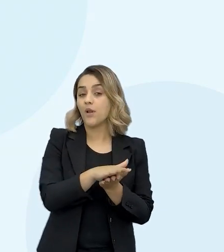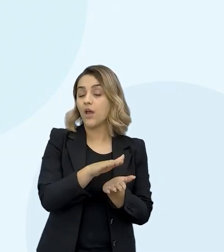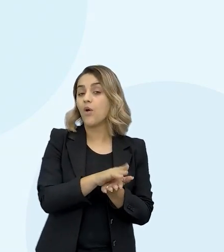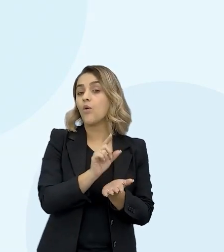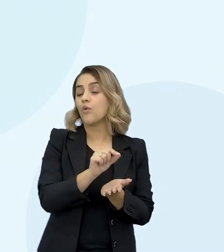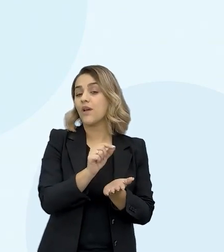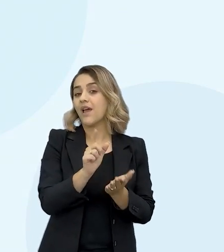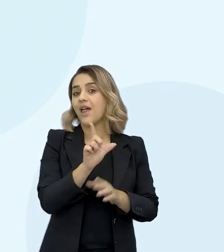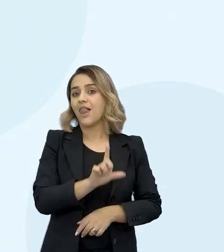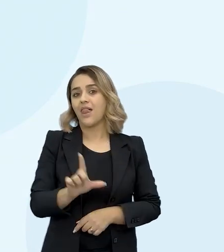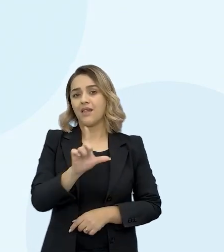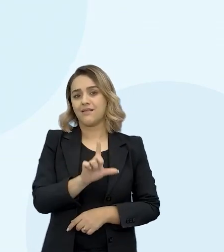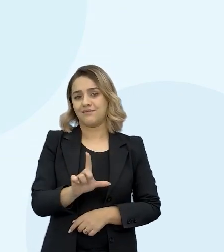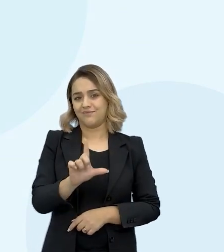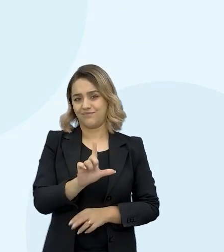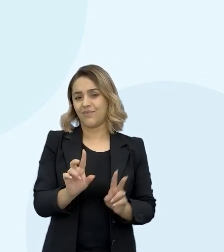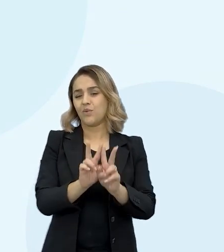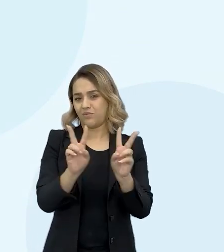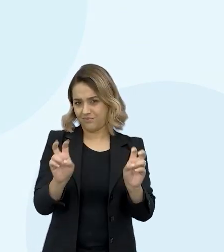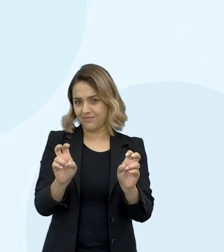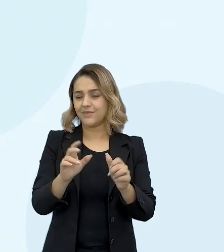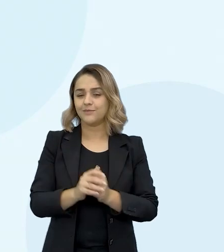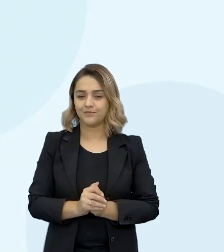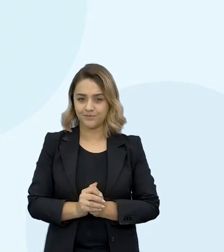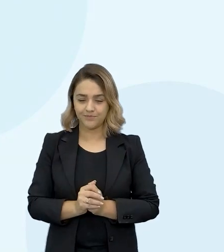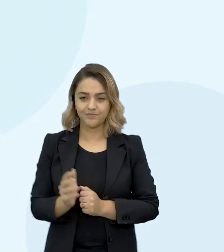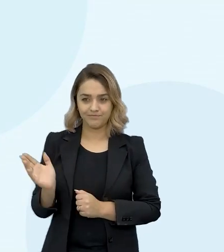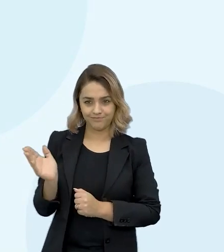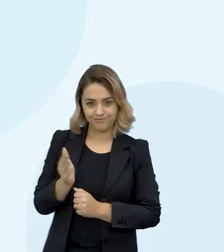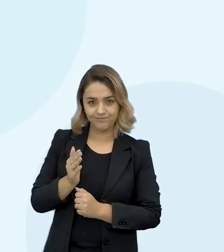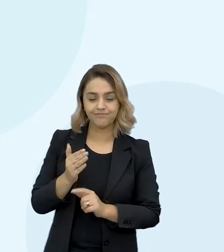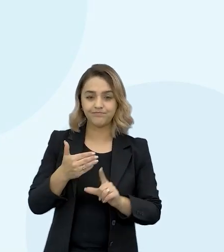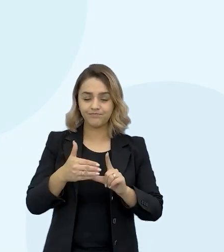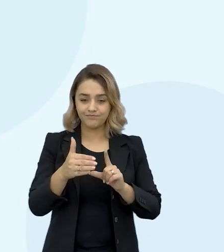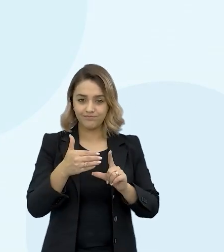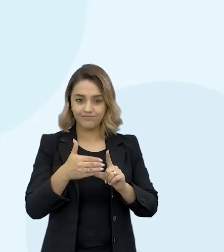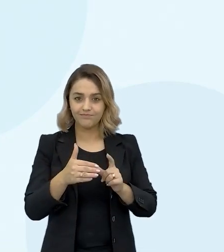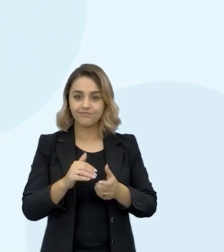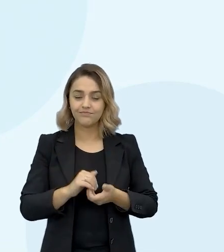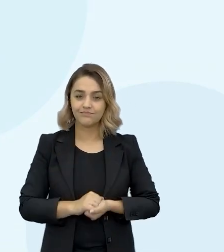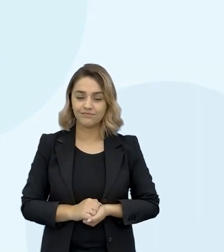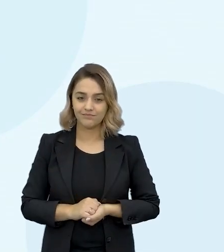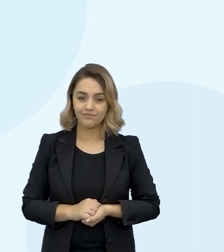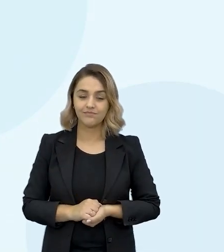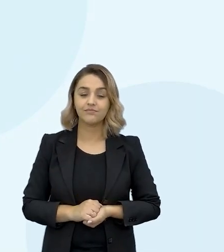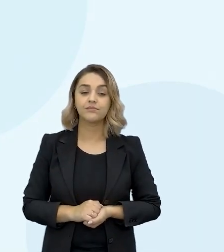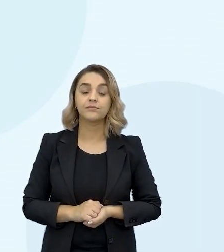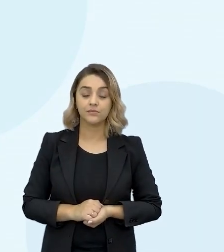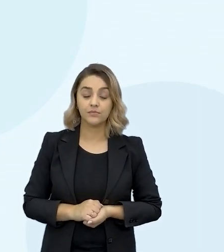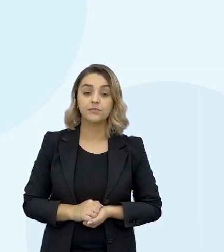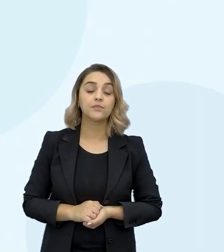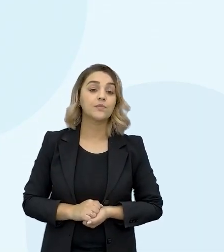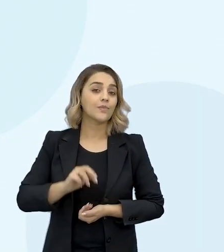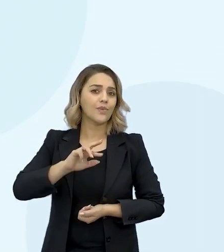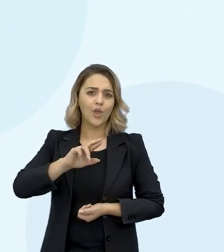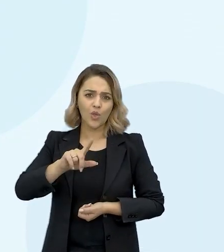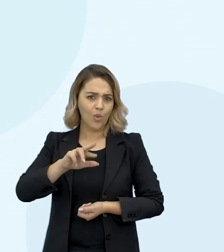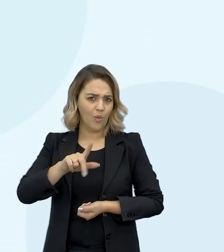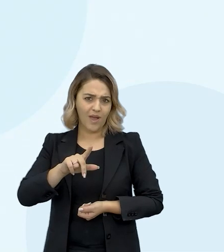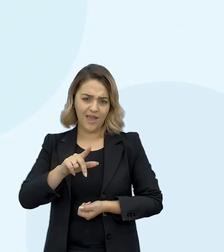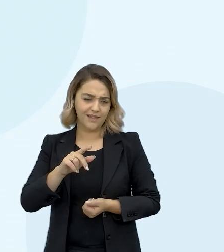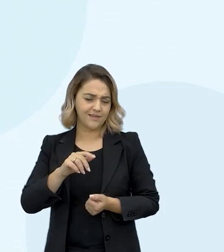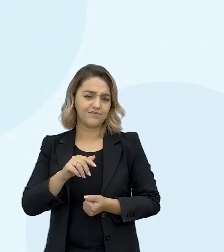literatura a esse respeito. Vamos passar para o próximo slide, por favor. Só falando que isso não é nenhuma novidade,